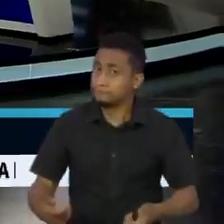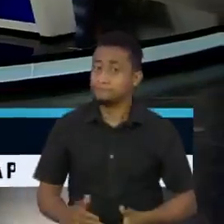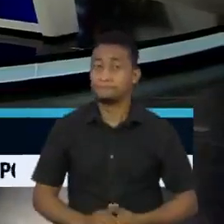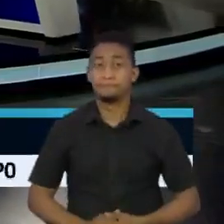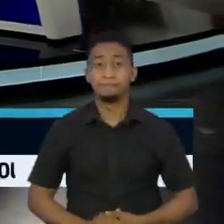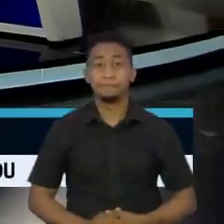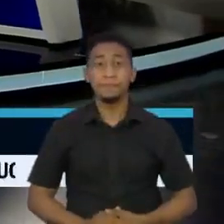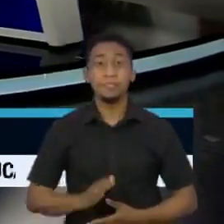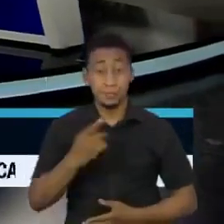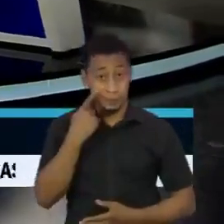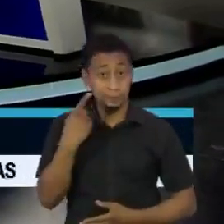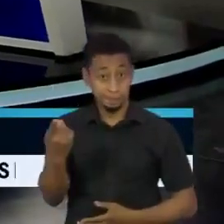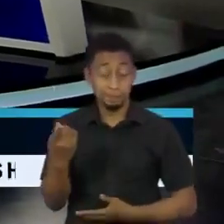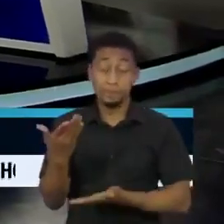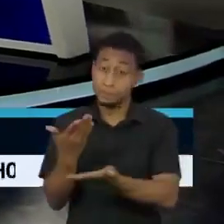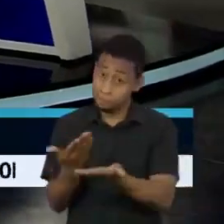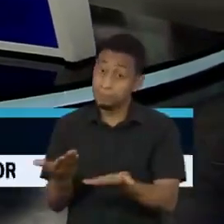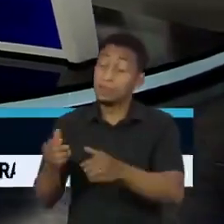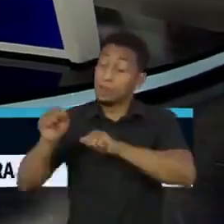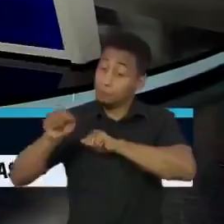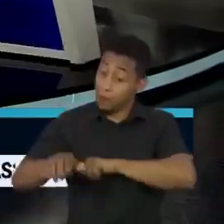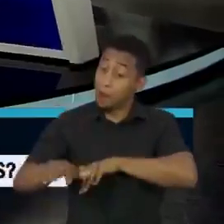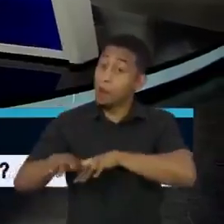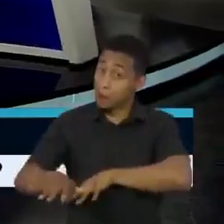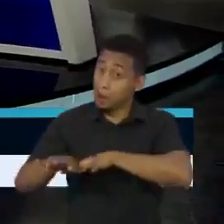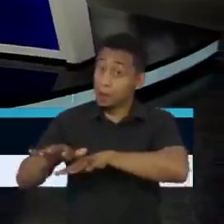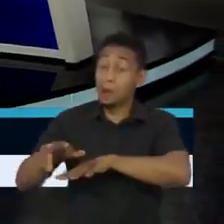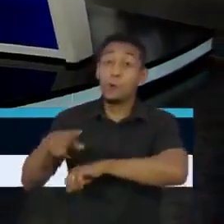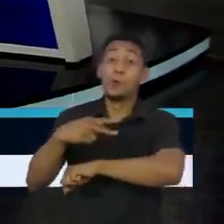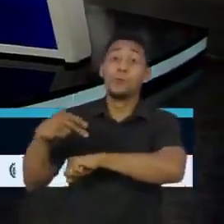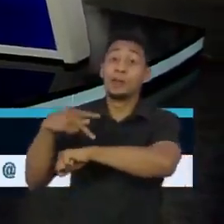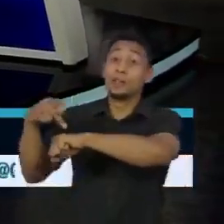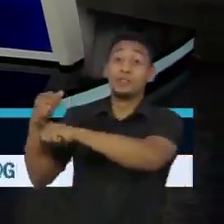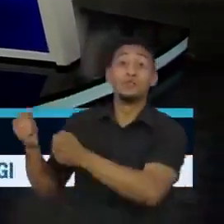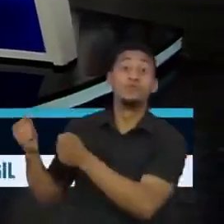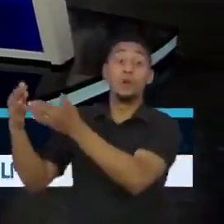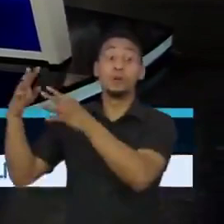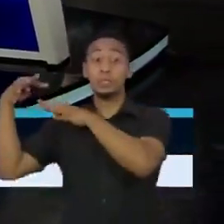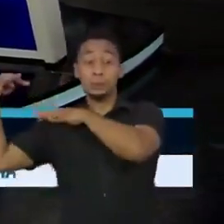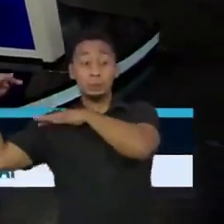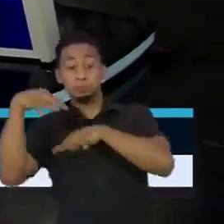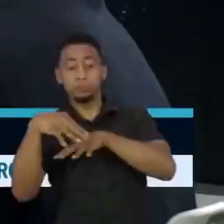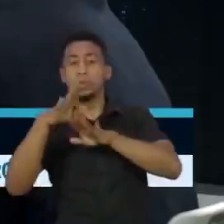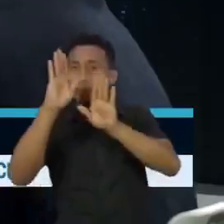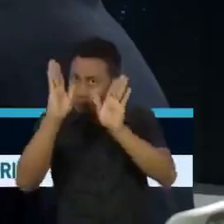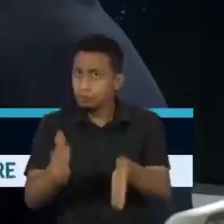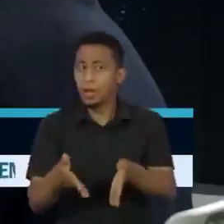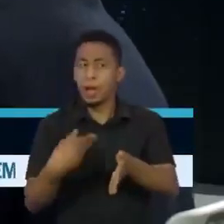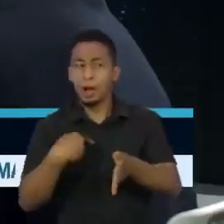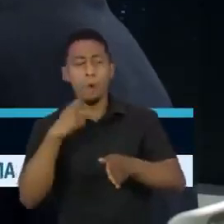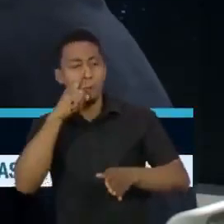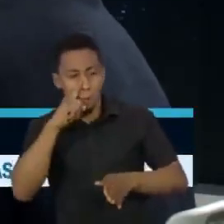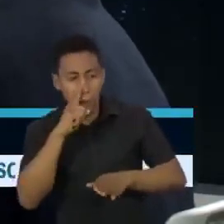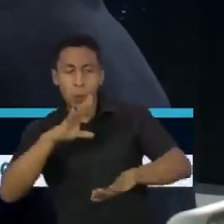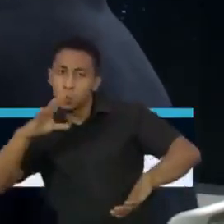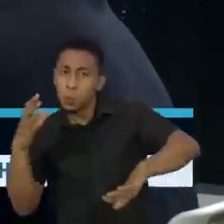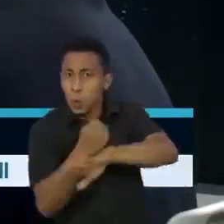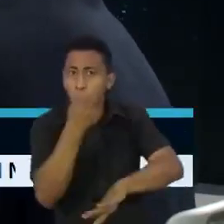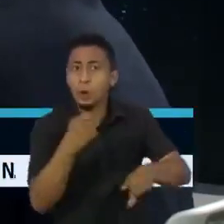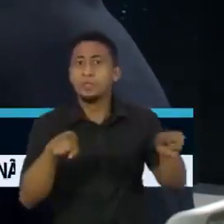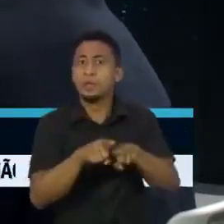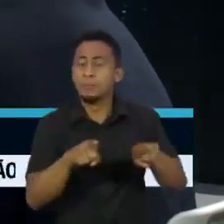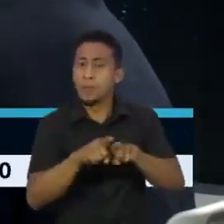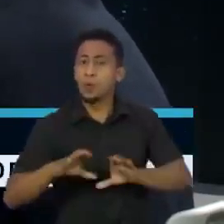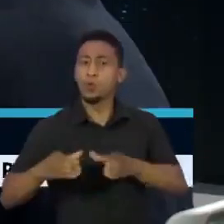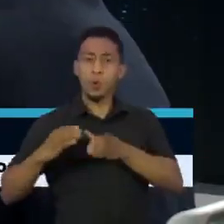e Essas manifestações já ganharam destaque na Imprensa internacional do mundo inteiro e as manchetes falam tem golpe e intervenção